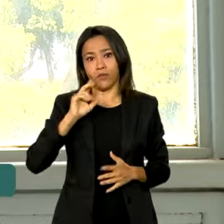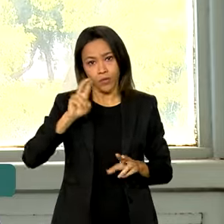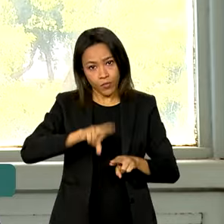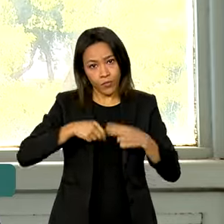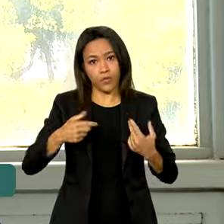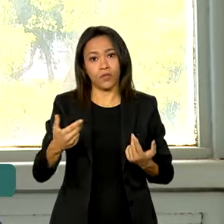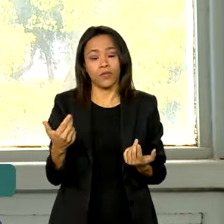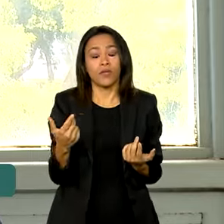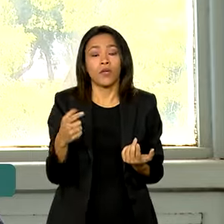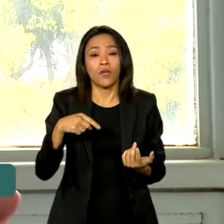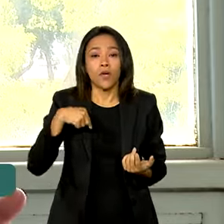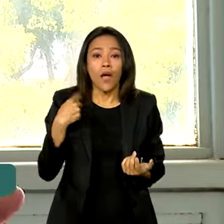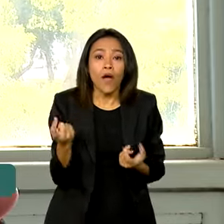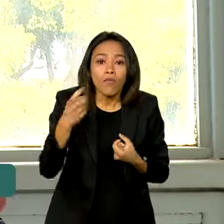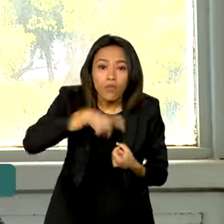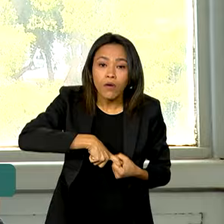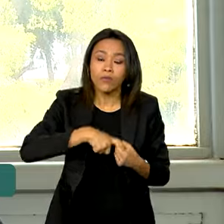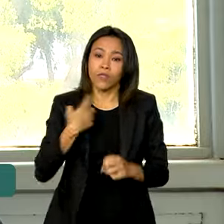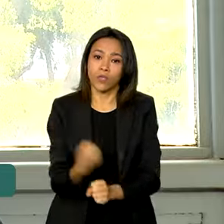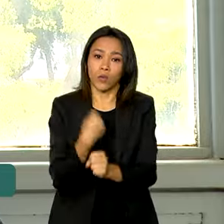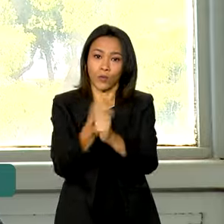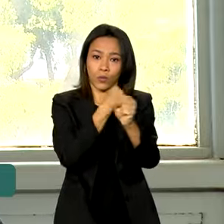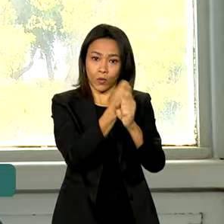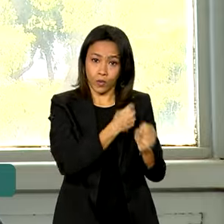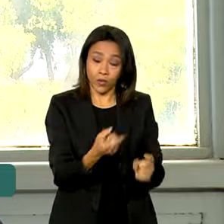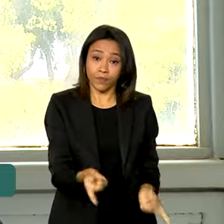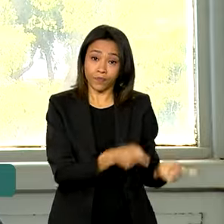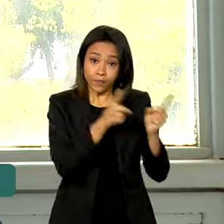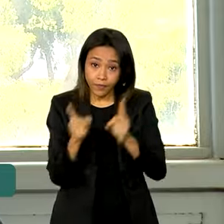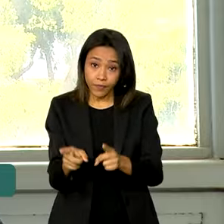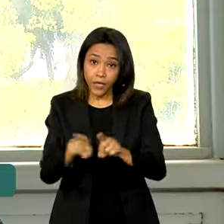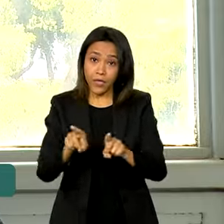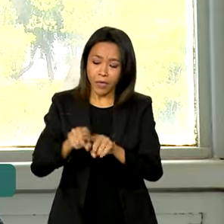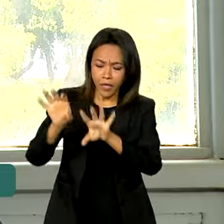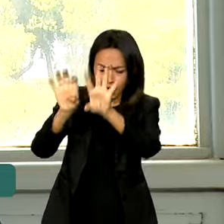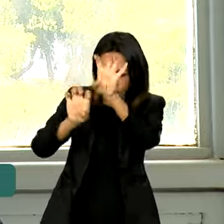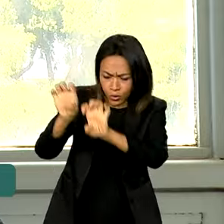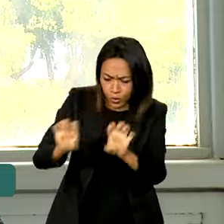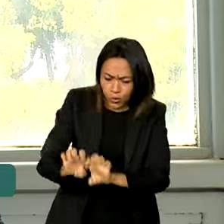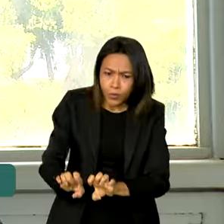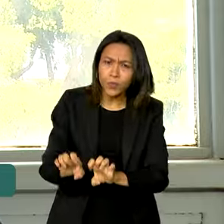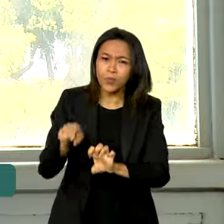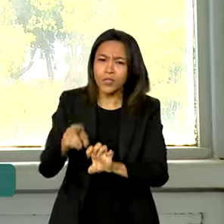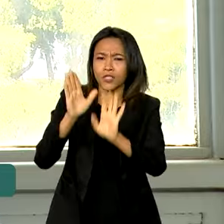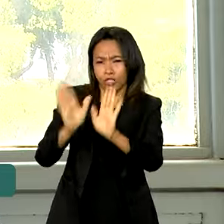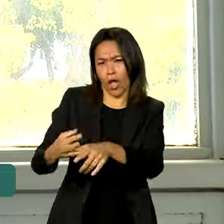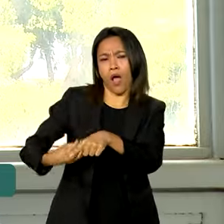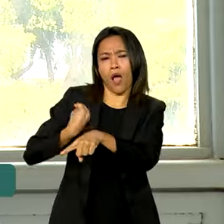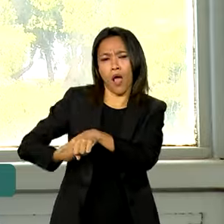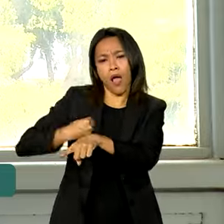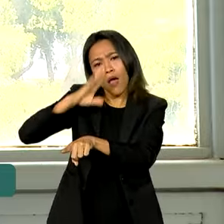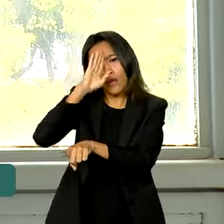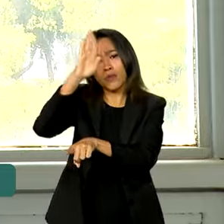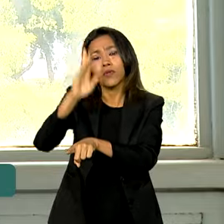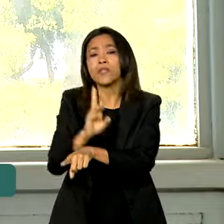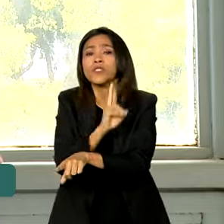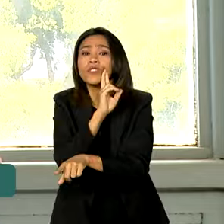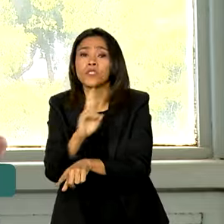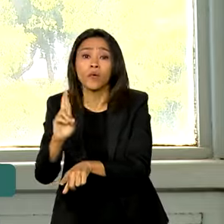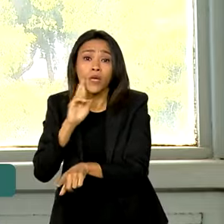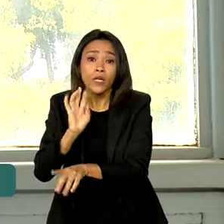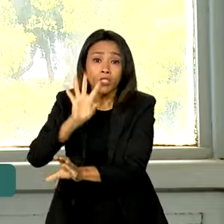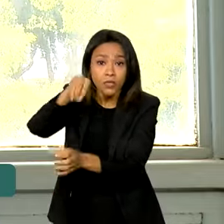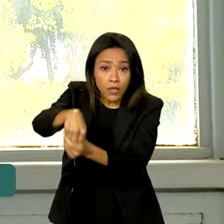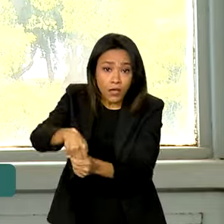né, da retomada das obras e do estabelecimento de estruturas base, principalmente no caso dos restaurantes estudantis, e aí